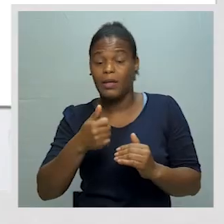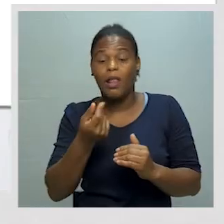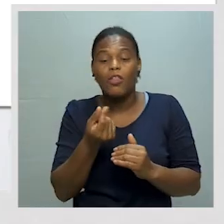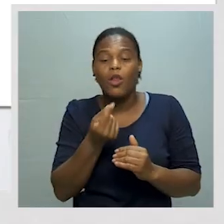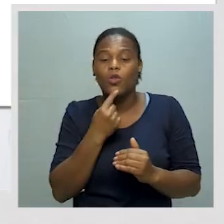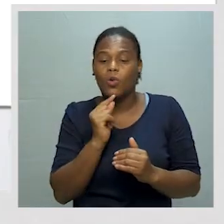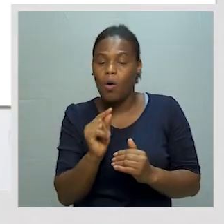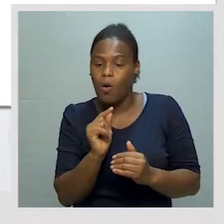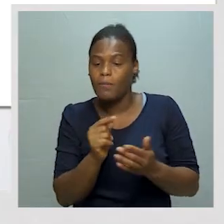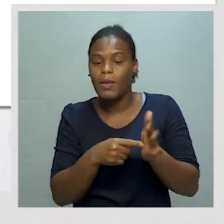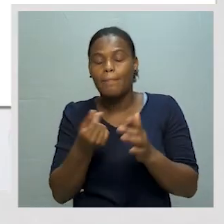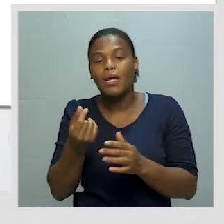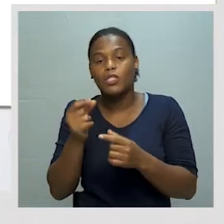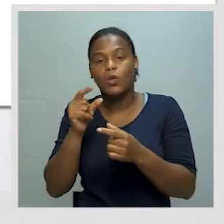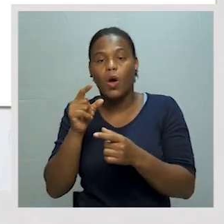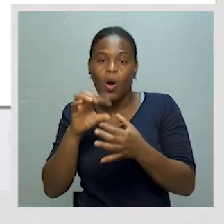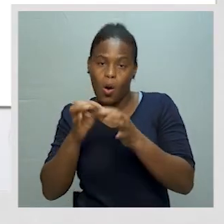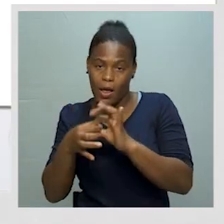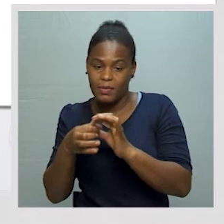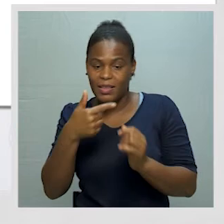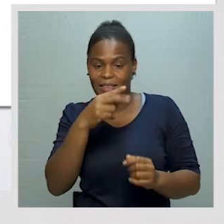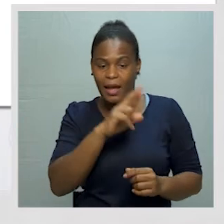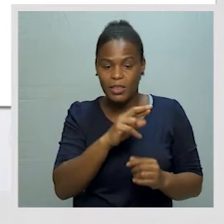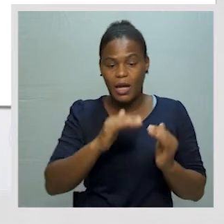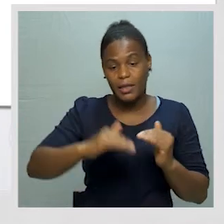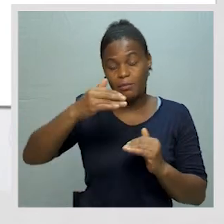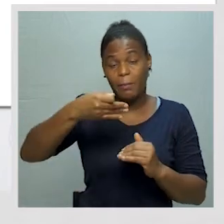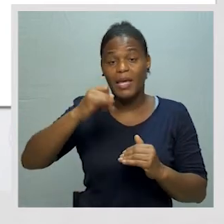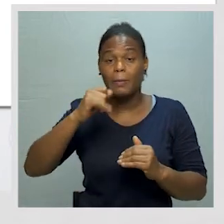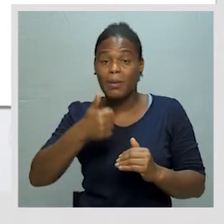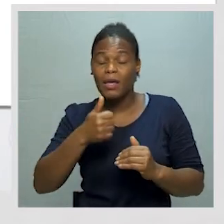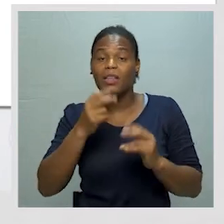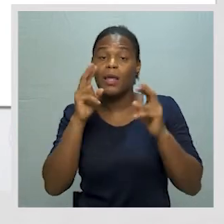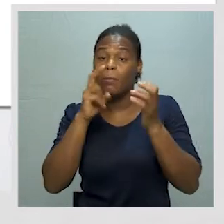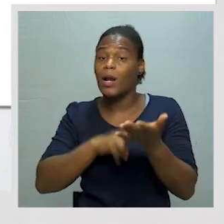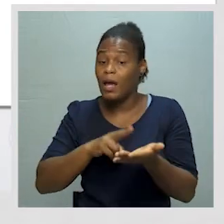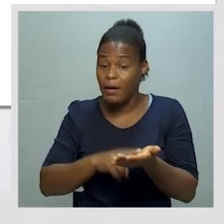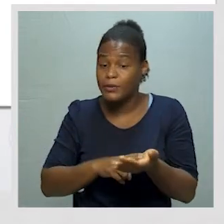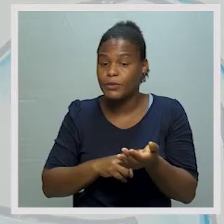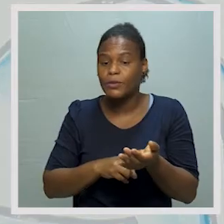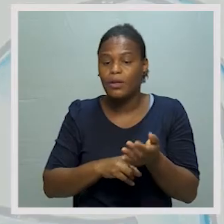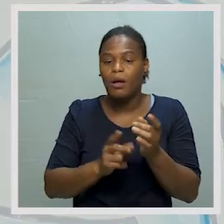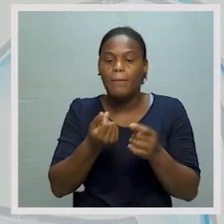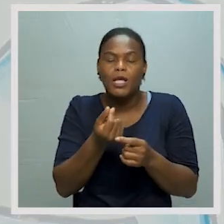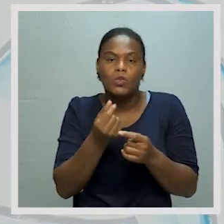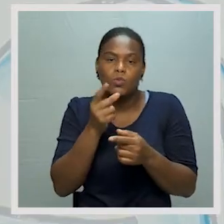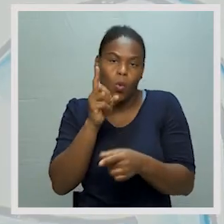é preços correntes, e taxa de crescimento do PIB em termos reais, que é a